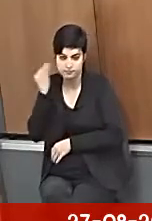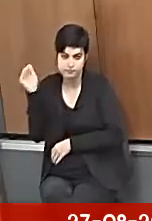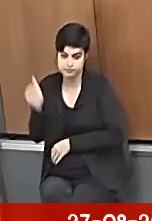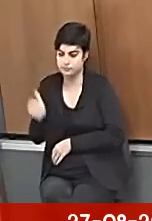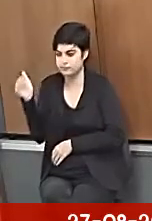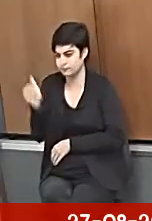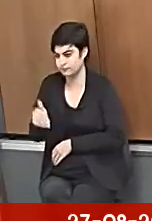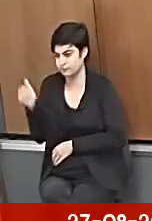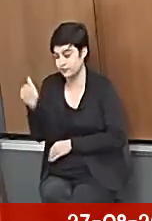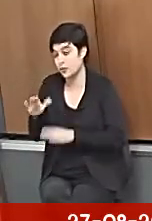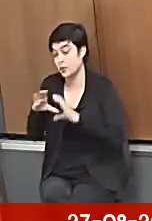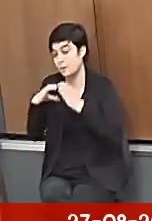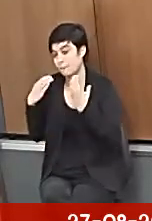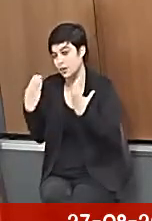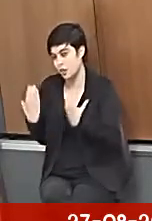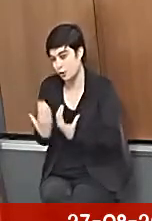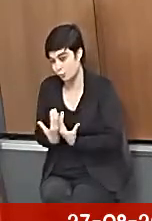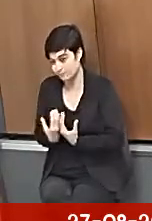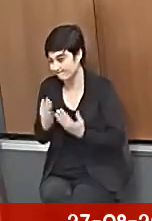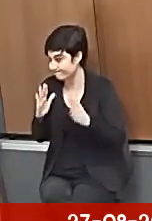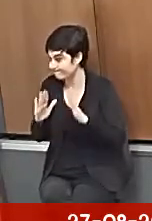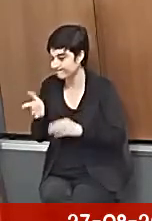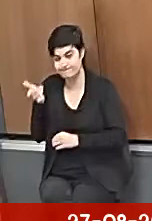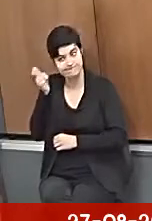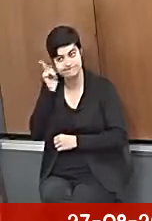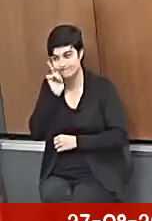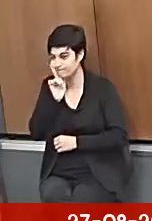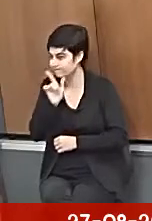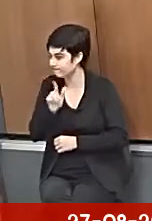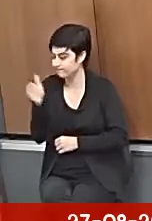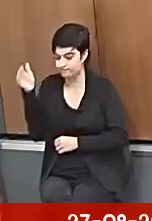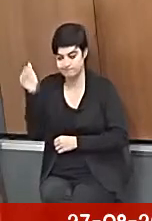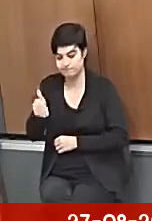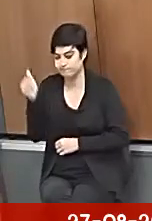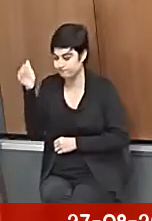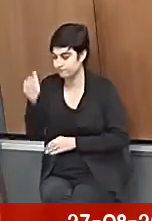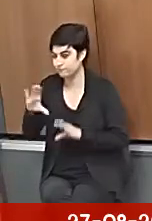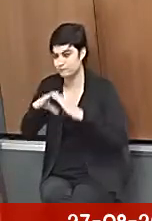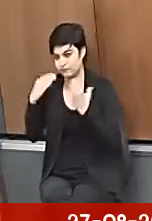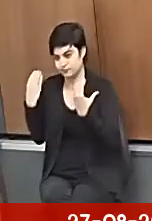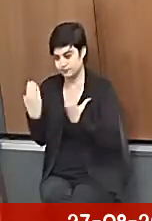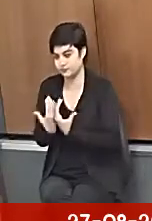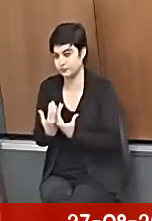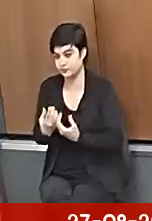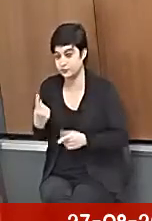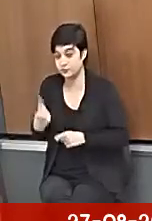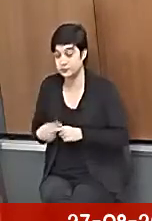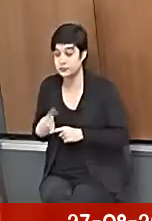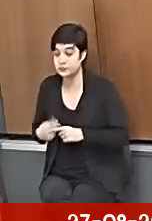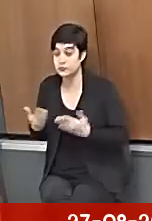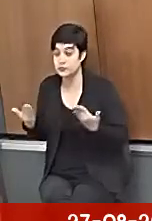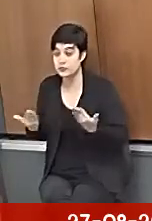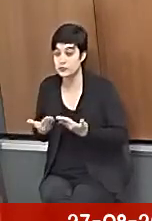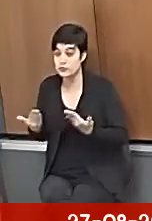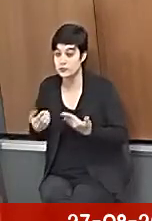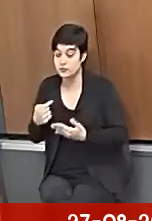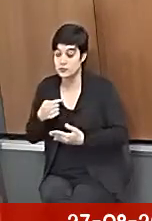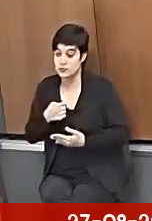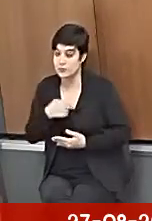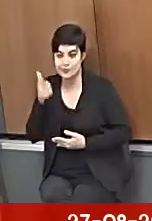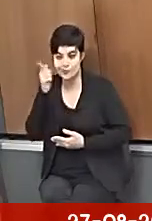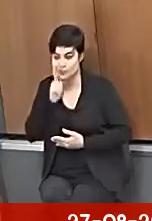o mineirão e eu não consigo mais freqüentar o mineirão porque porque hoje o doutor eu tenho mobilidade